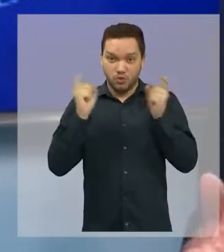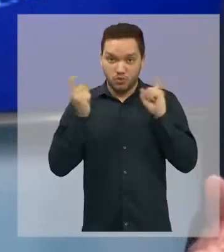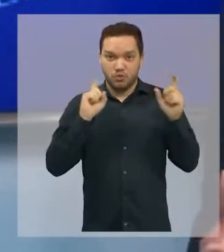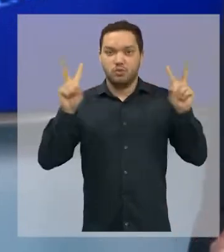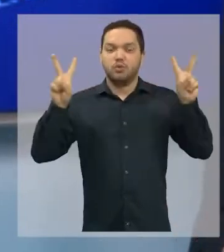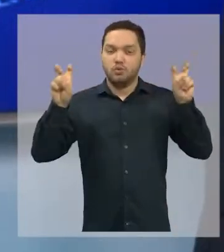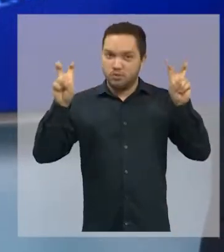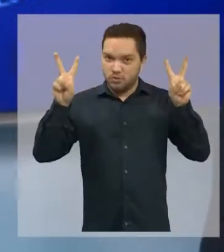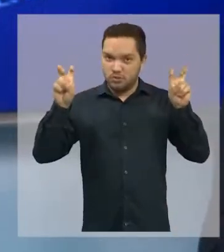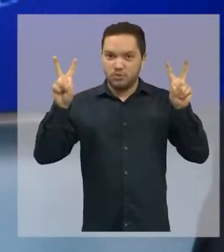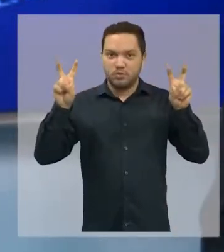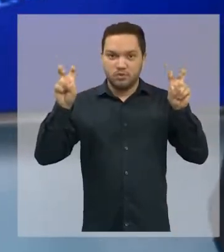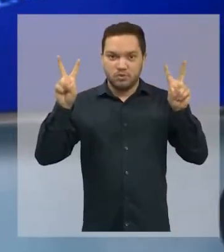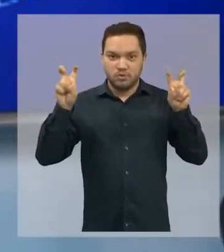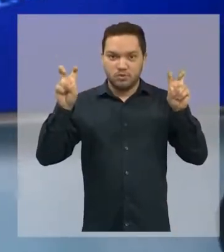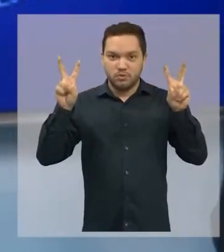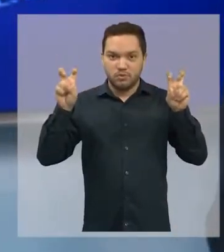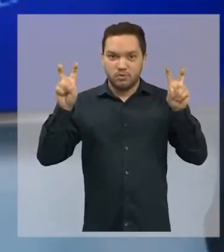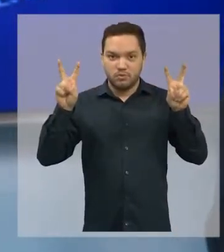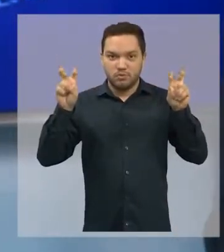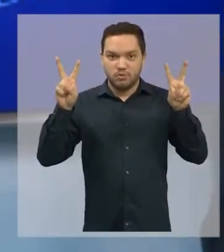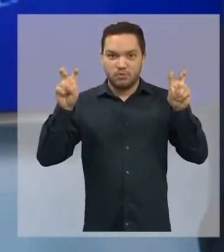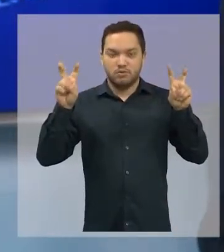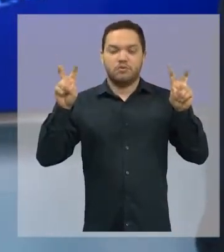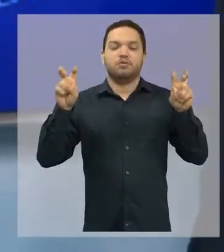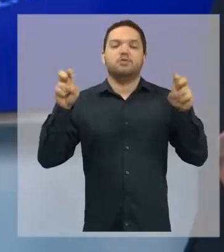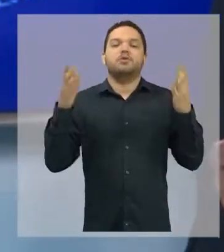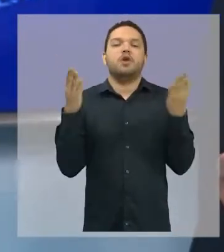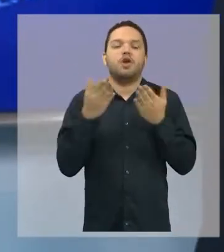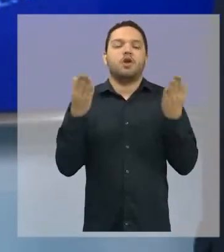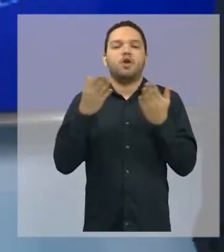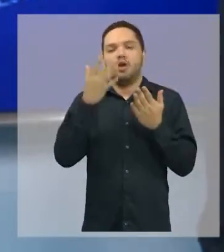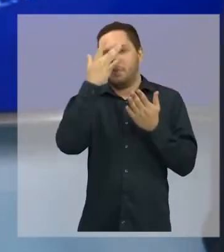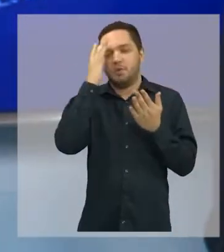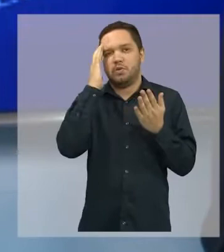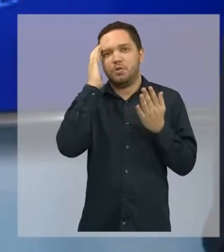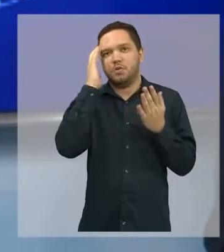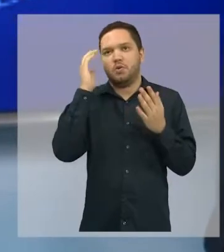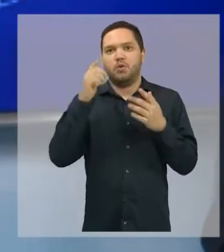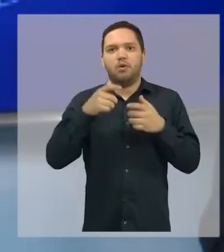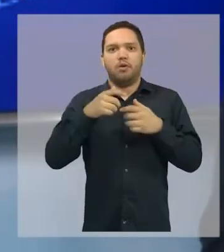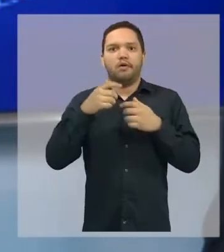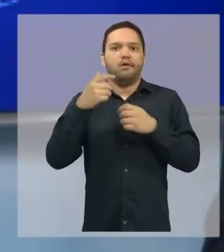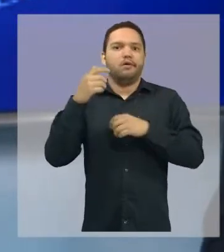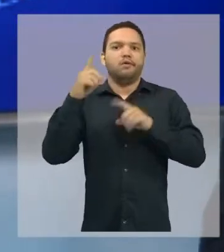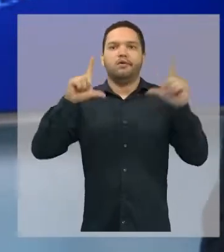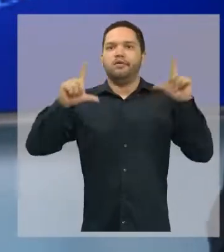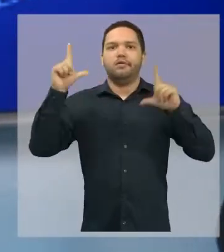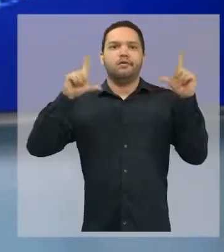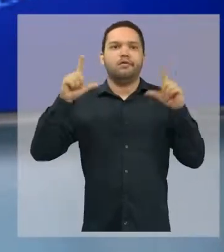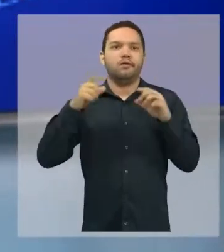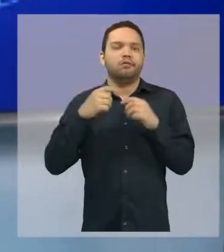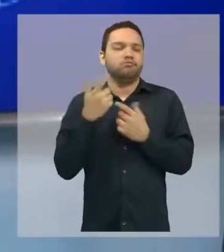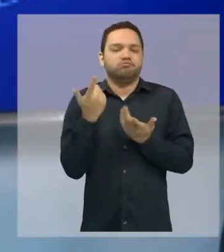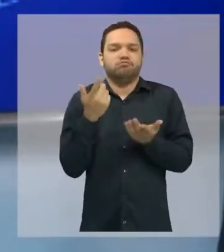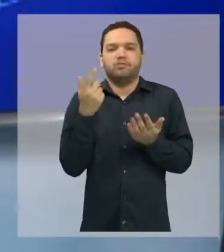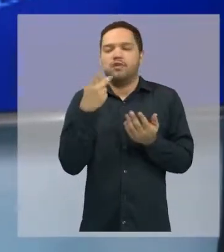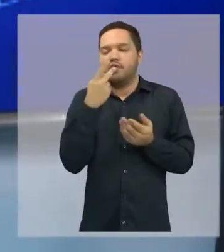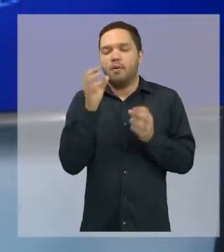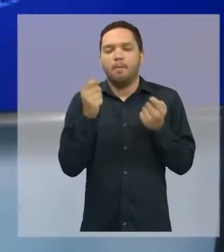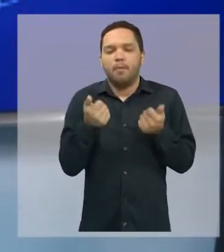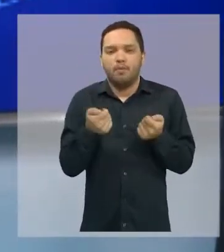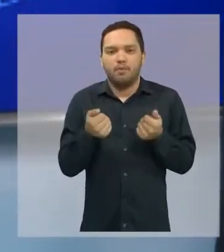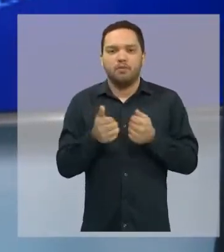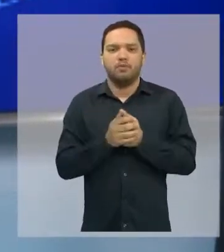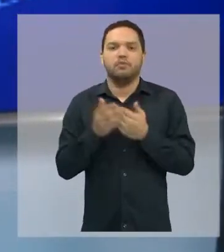amplo, que você não encontra na chamada mídia grande nem na mídia regional, nós temos hoje as participações dos